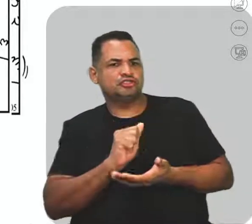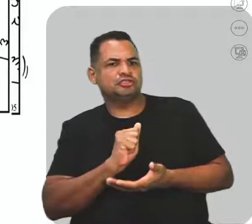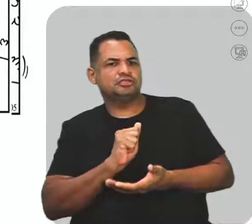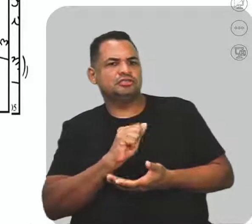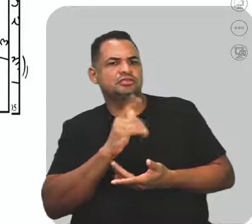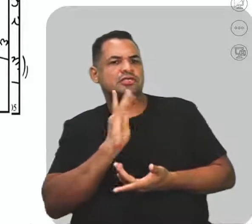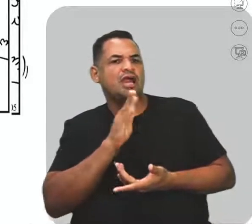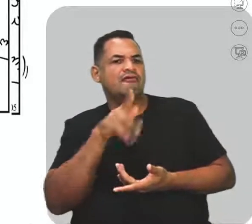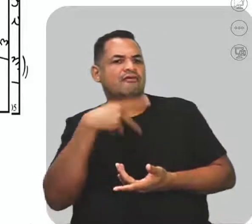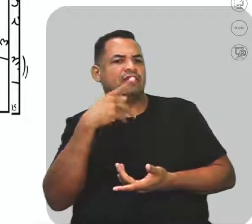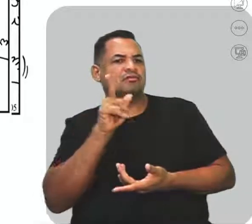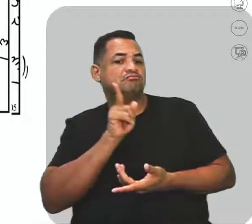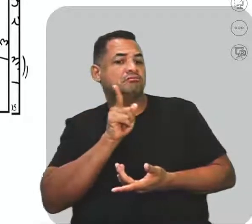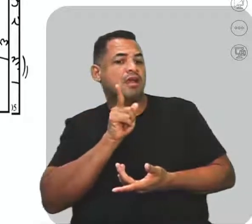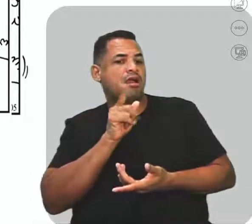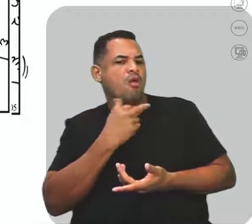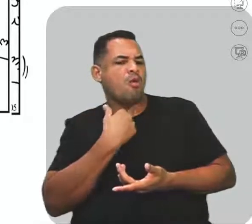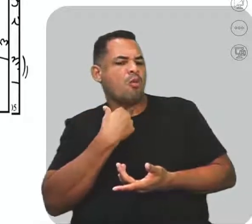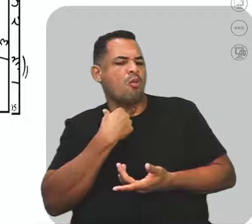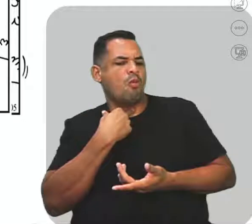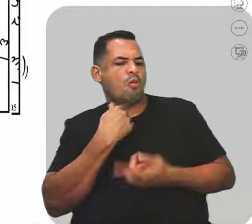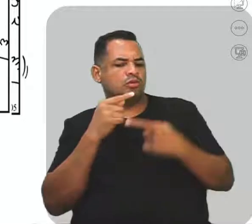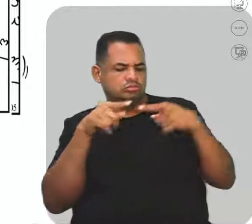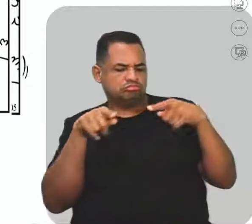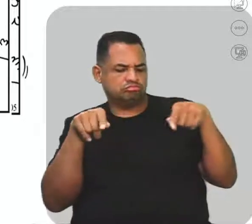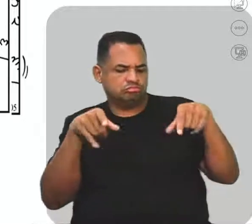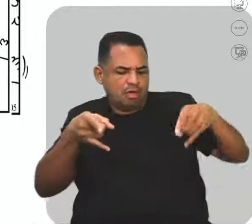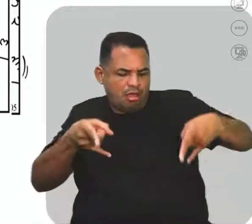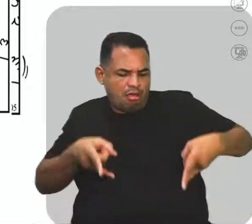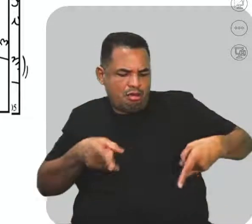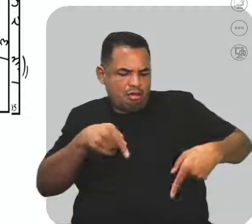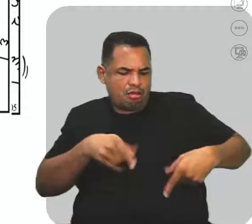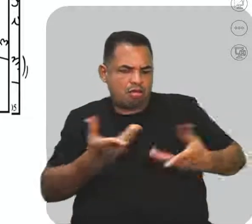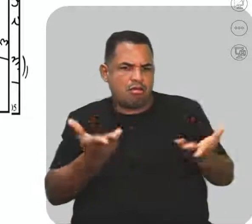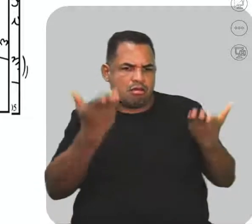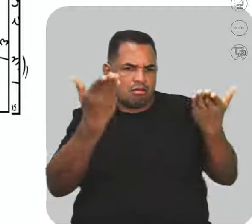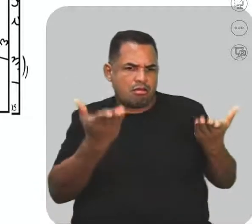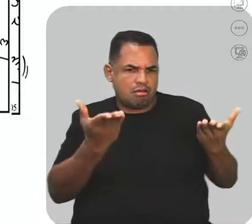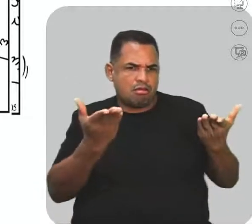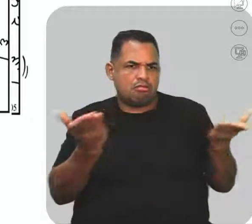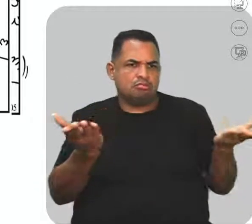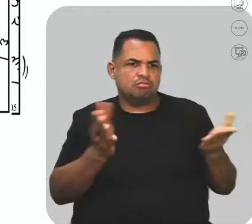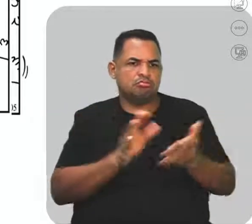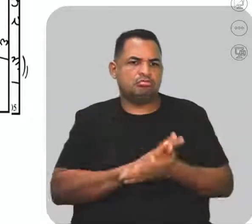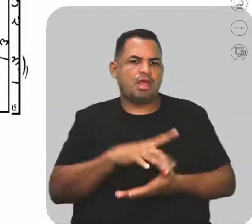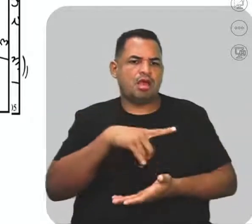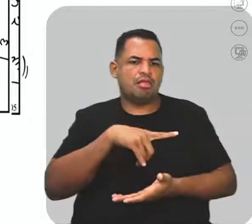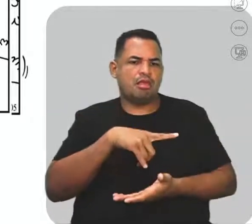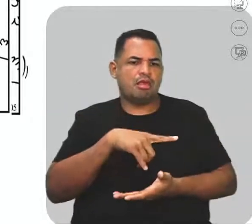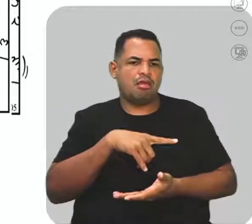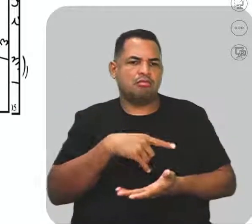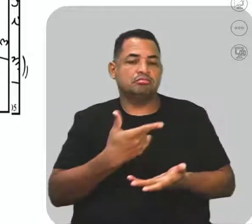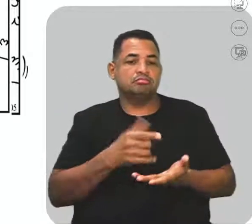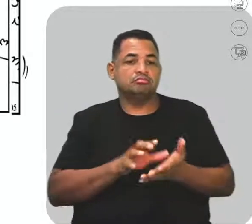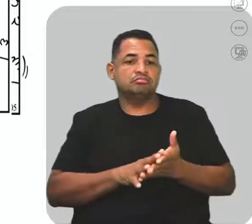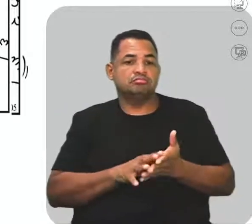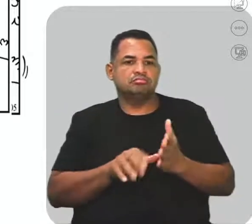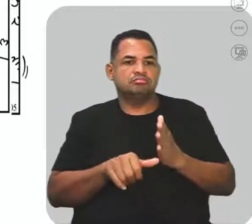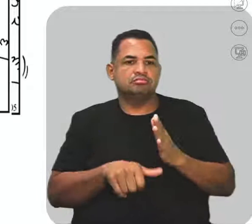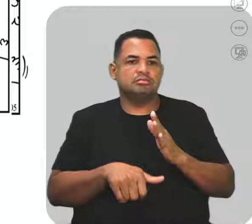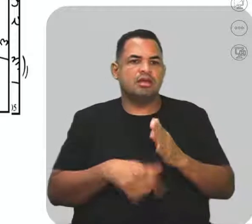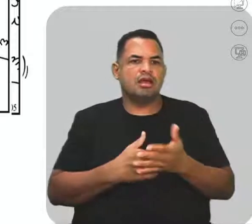já falei para você, lugar de cachorro dormir é lá fora. Então nós temos Aqui a primeira, uma frase, né, uma interjeição